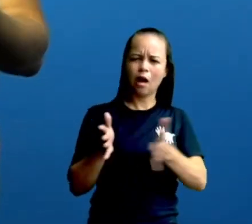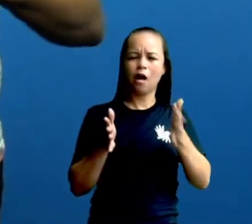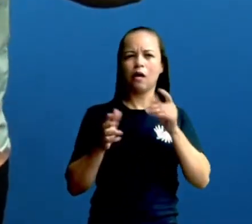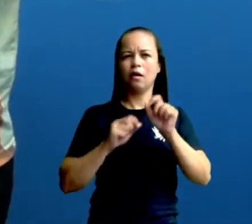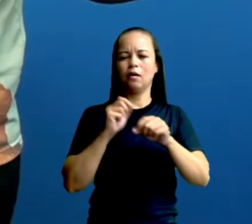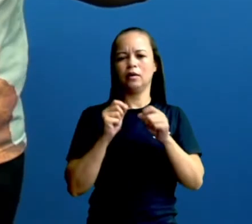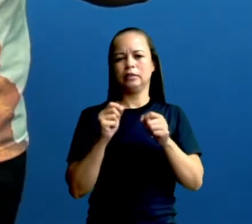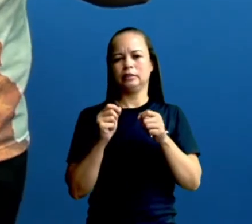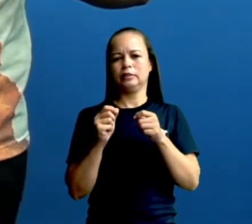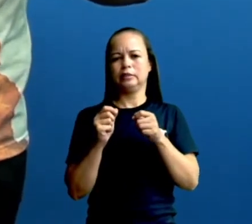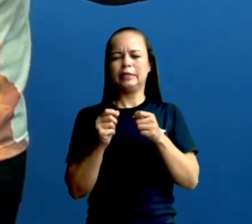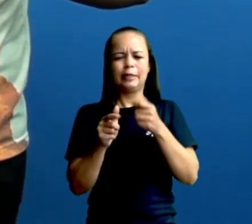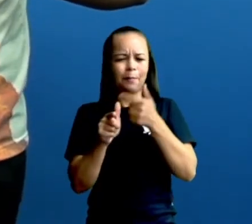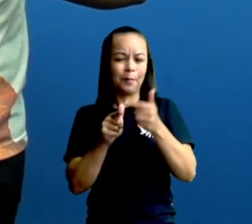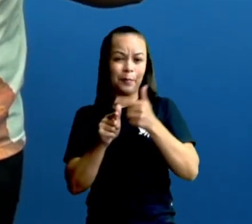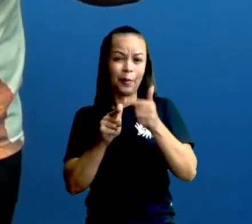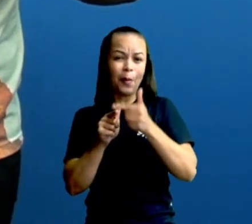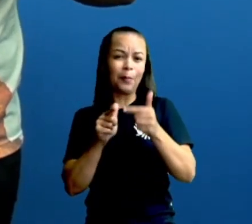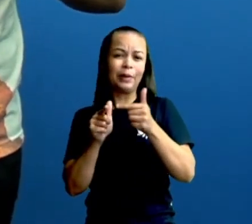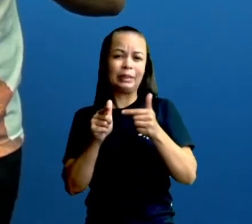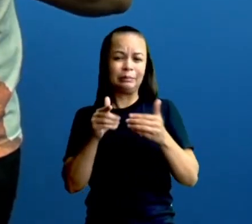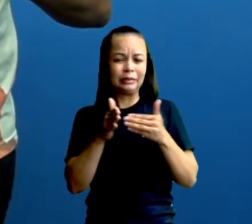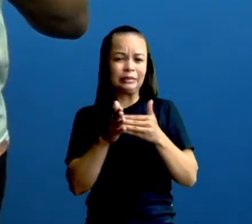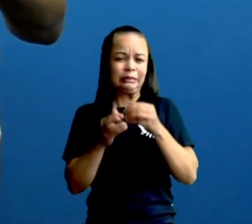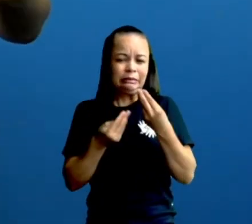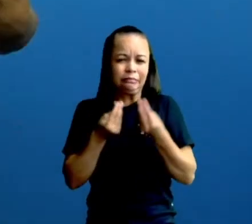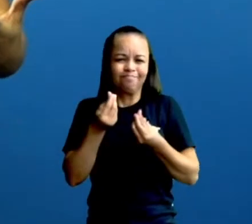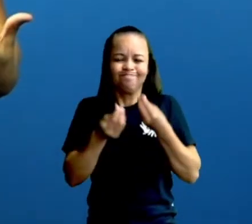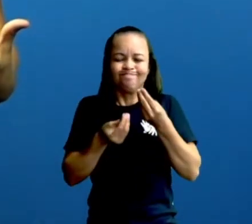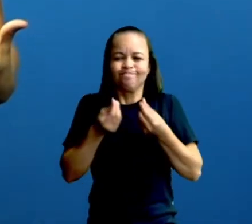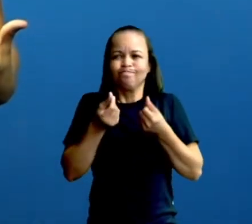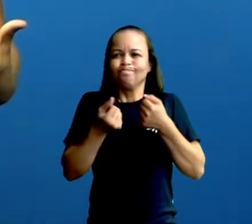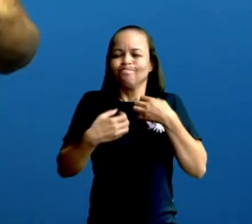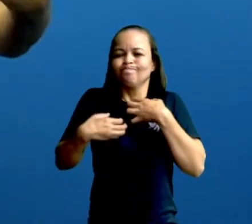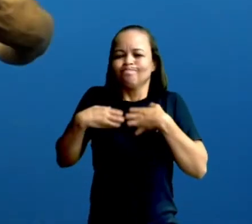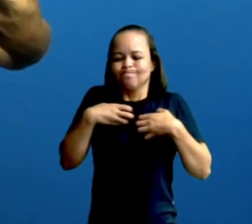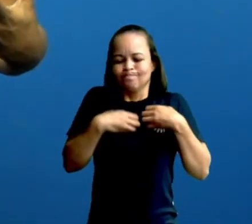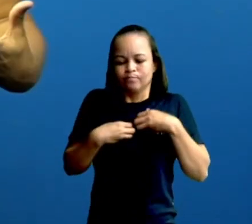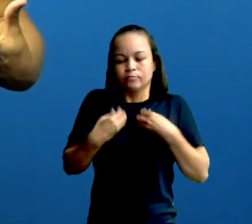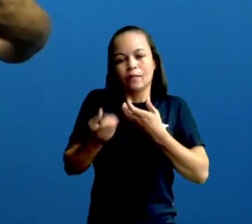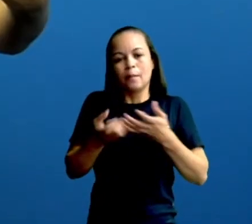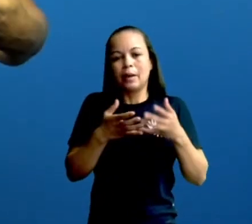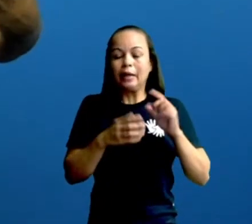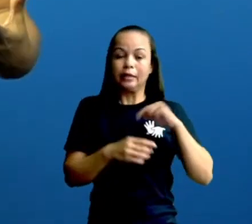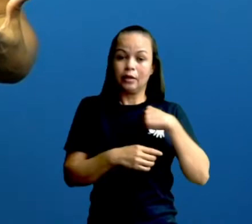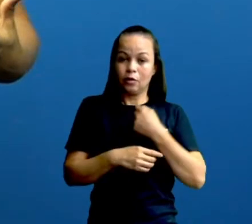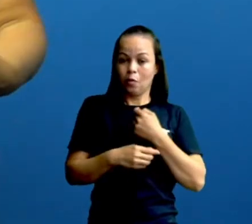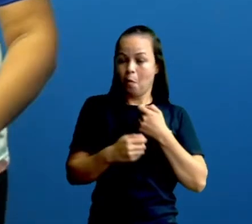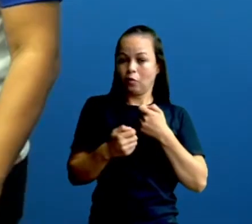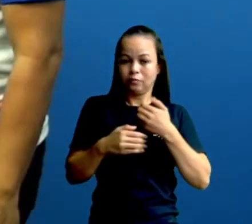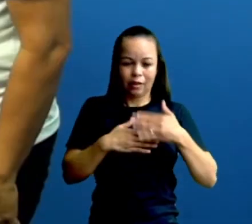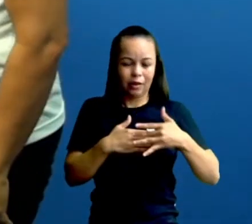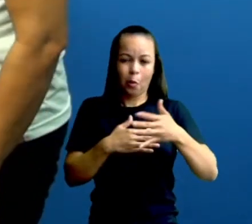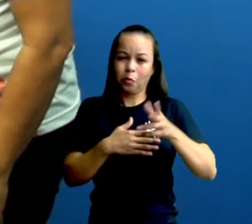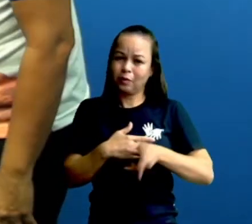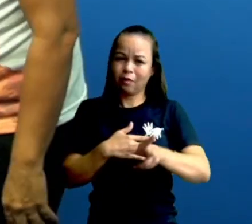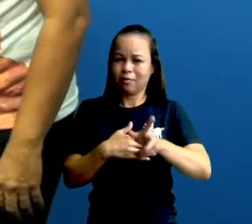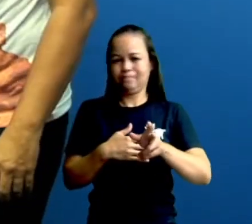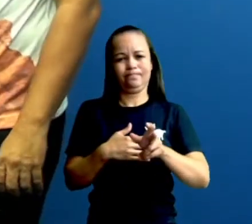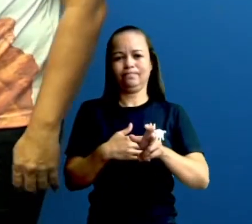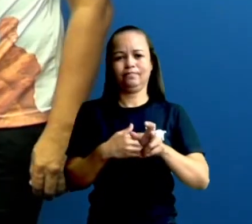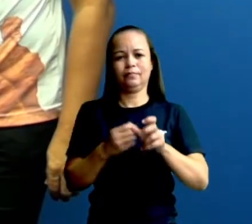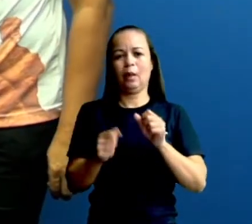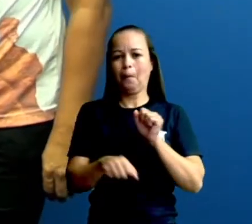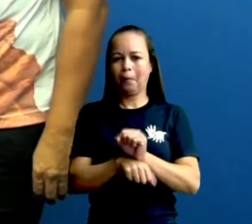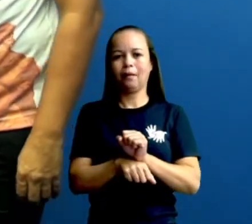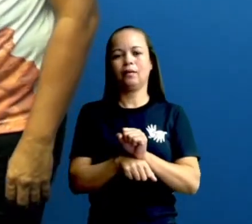tangível, que me impacta e que causa um certo desconforto, uma inquietação, para que eu não possa deixar que isso continue. Mostra o próximo